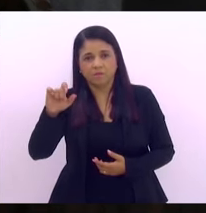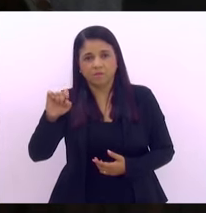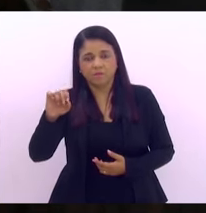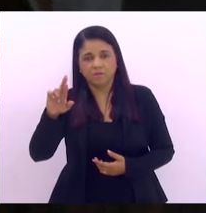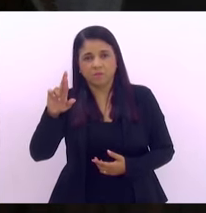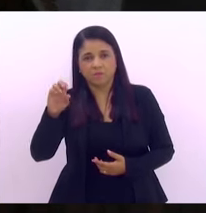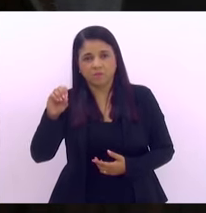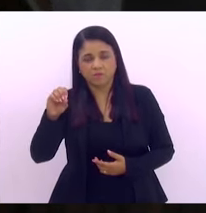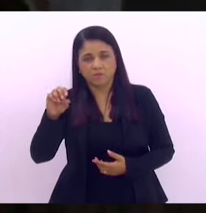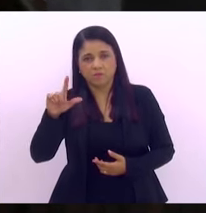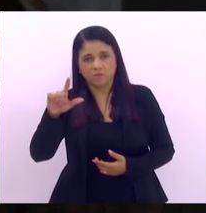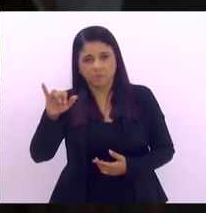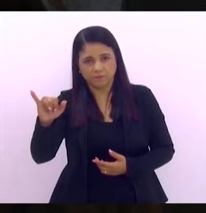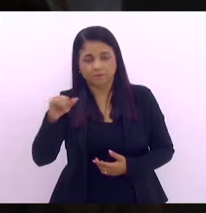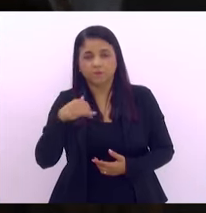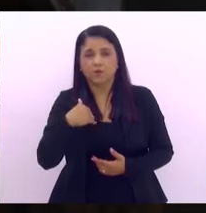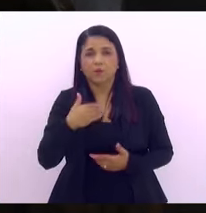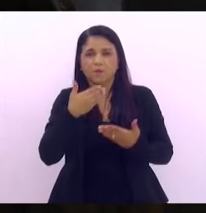Por favor.